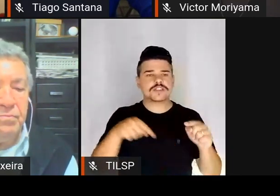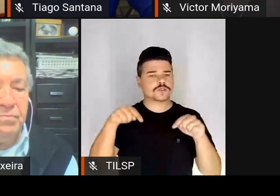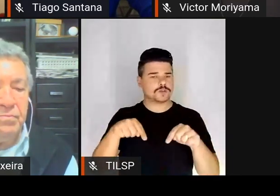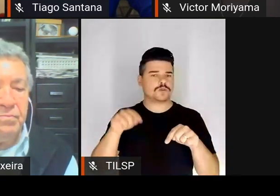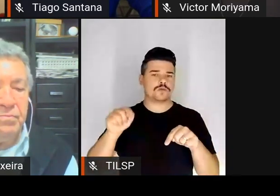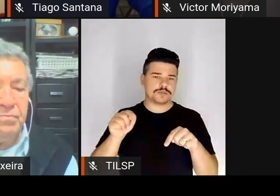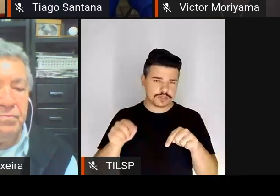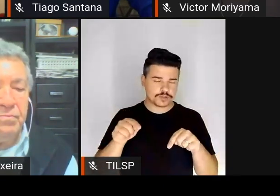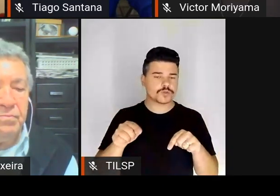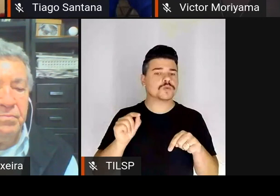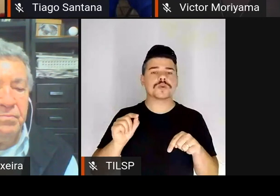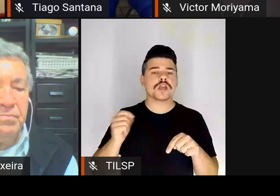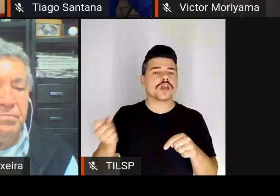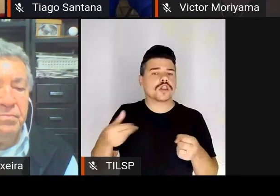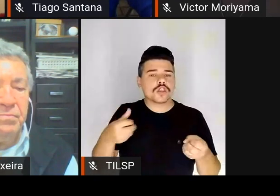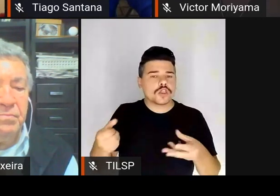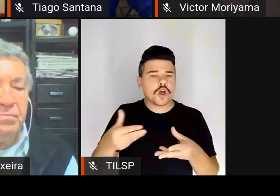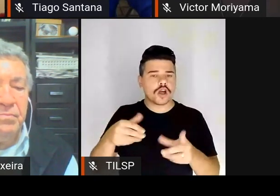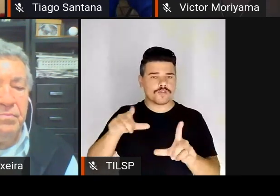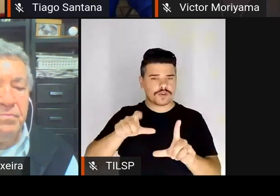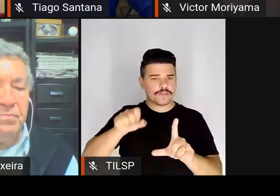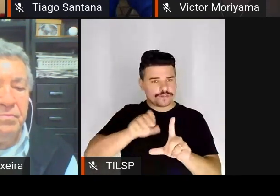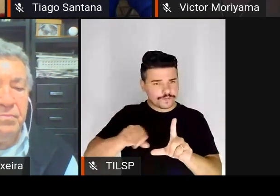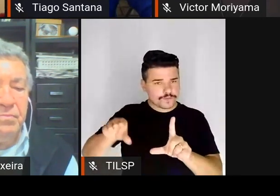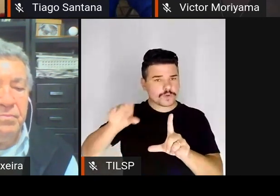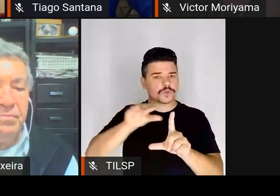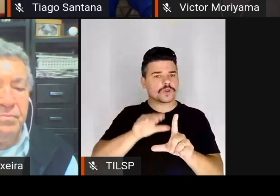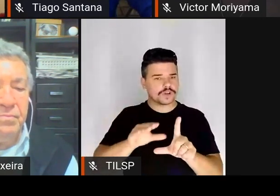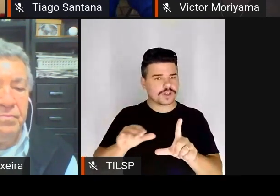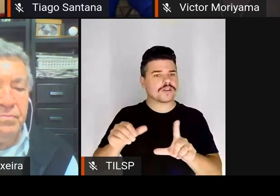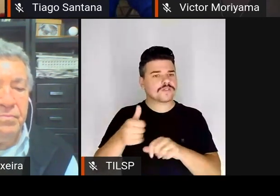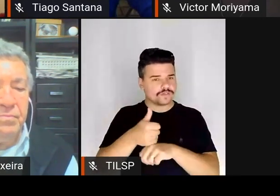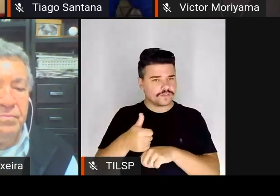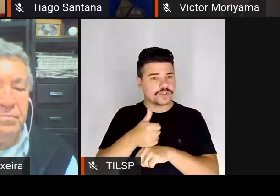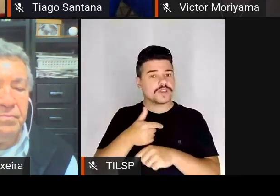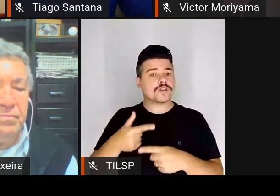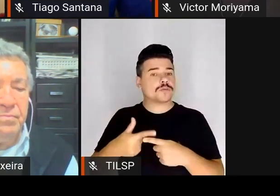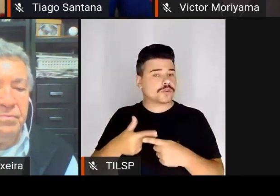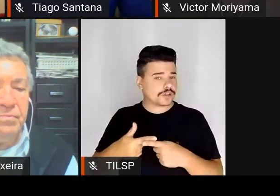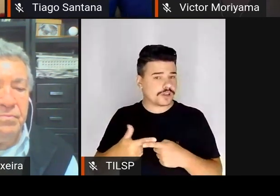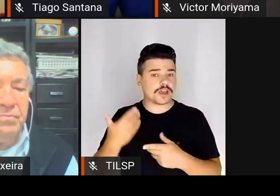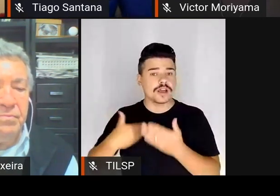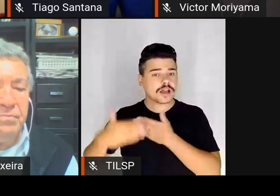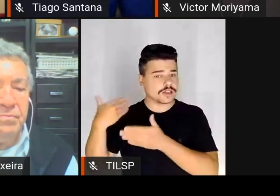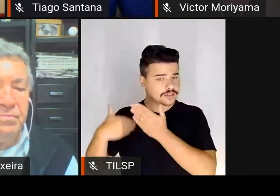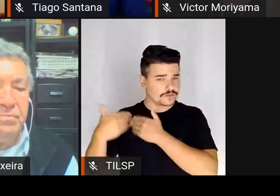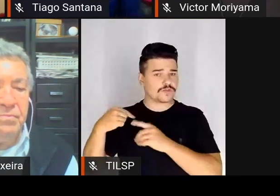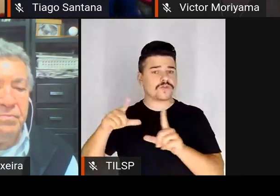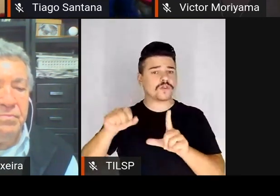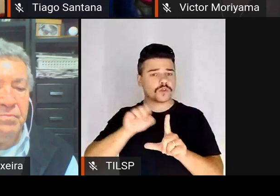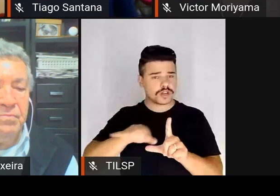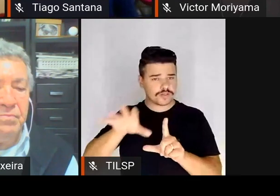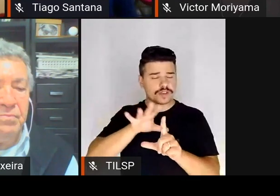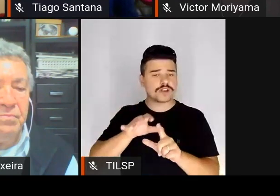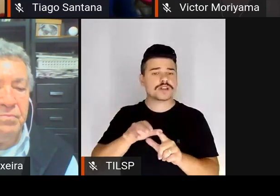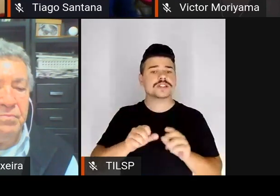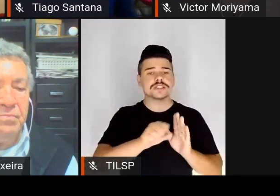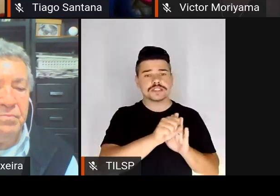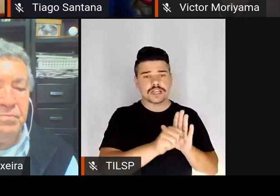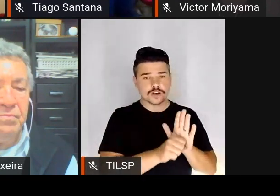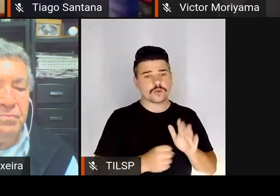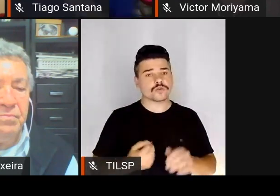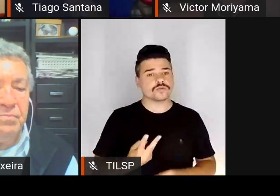da nova fotografia, né? Porque a fotografia do século XXI é